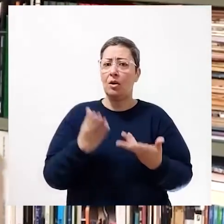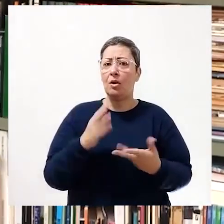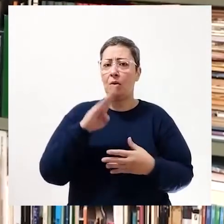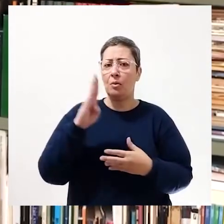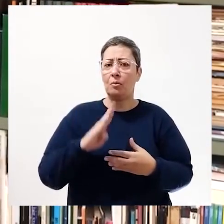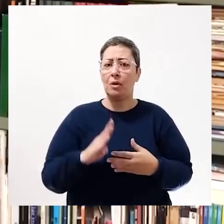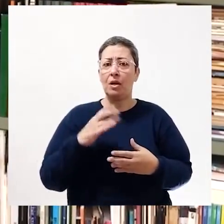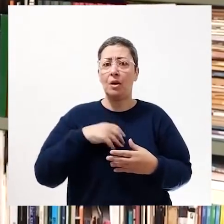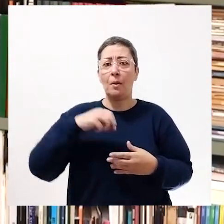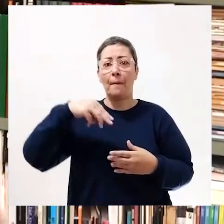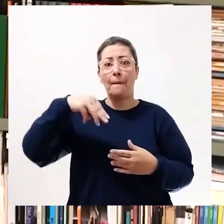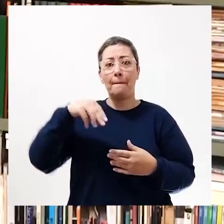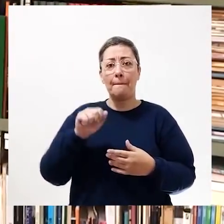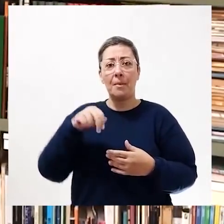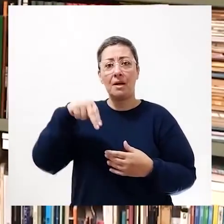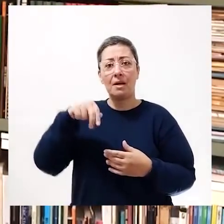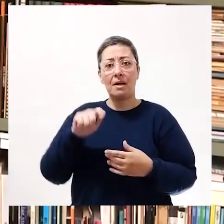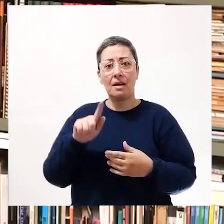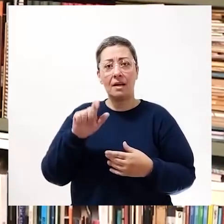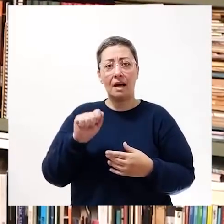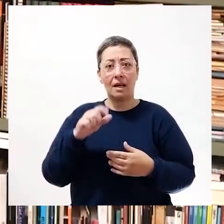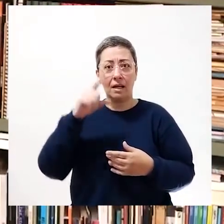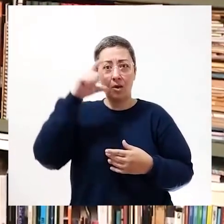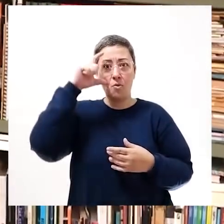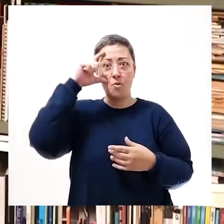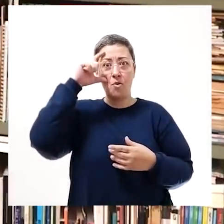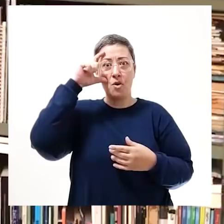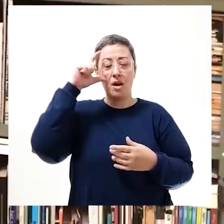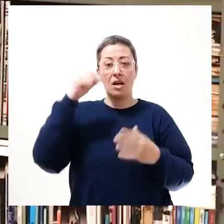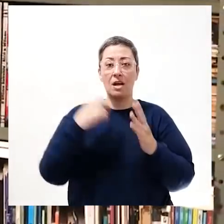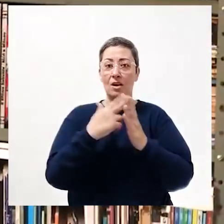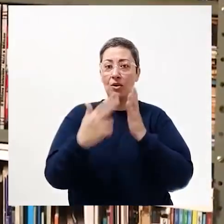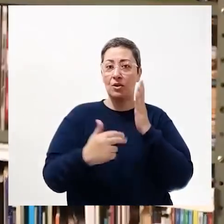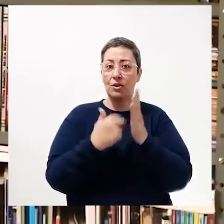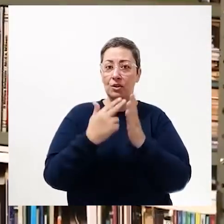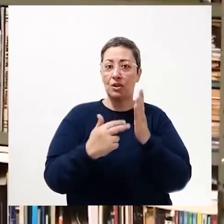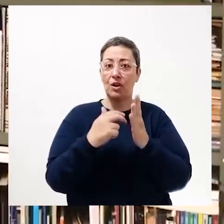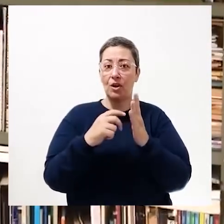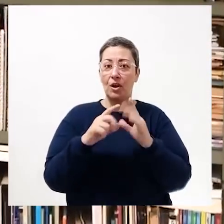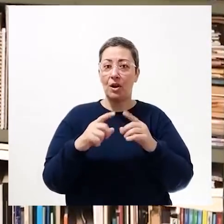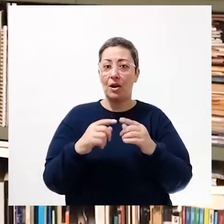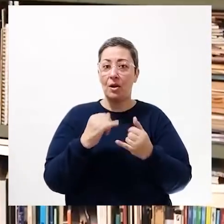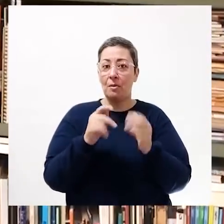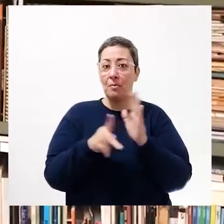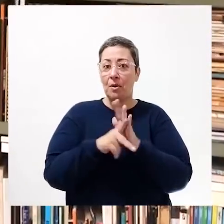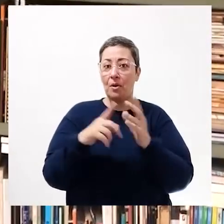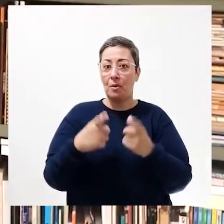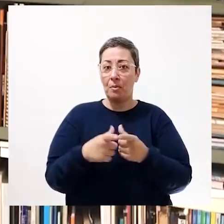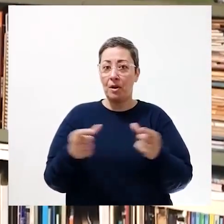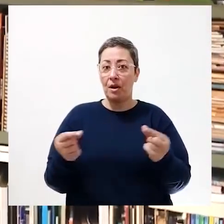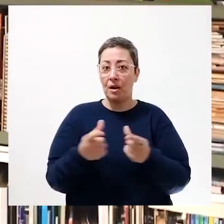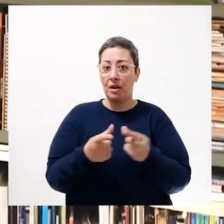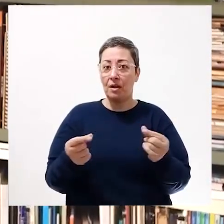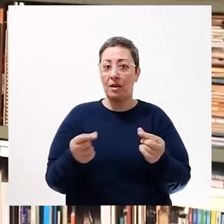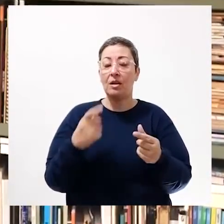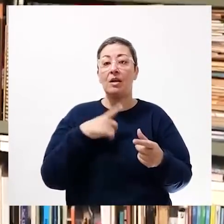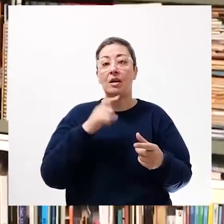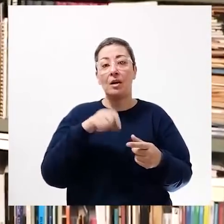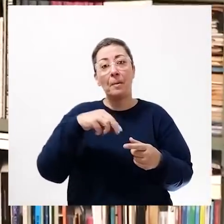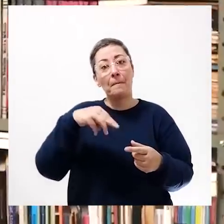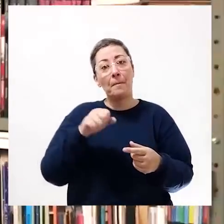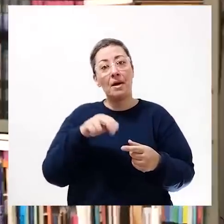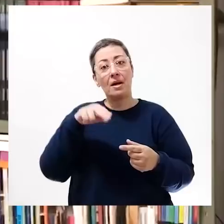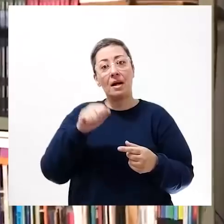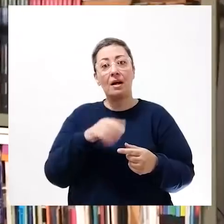vindo para o Brasil o mangá, né? Que vem do Japão, né? É a história em quadrinhos japonesa, chamam mangá. E